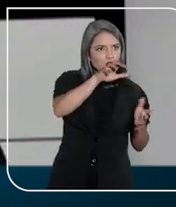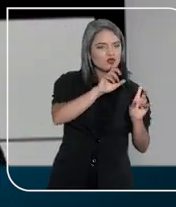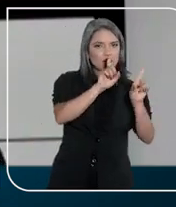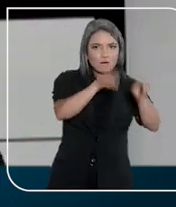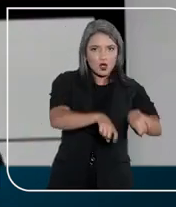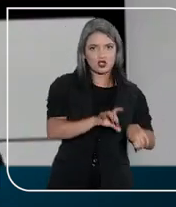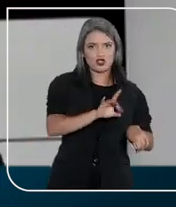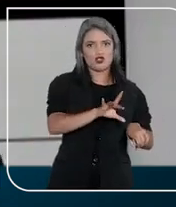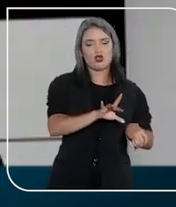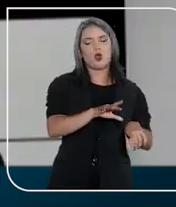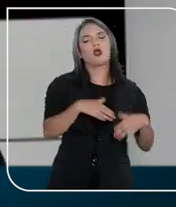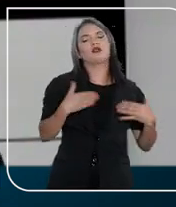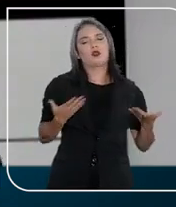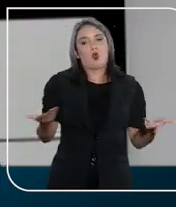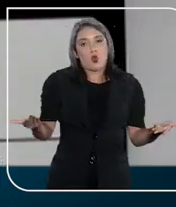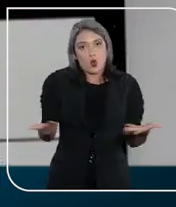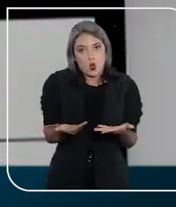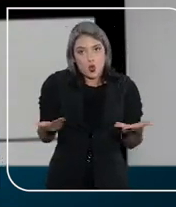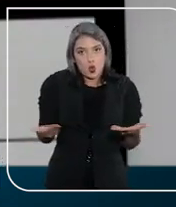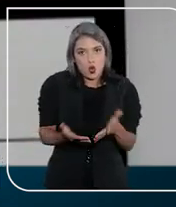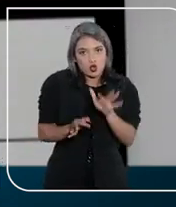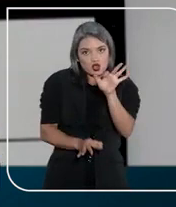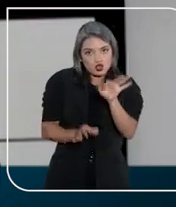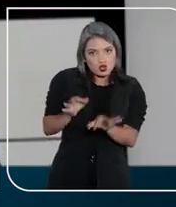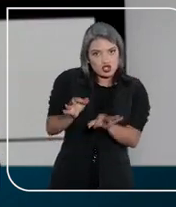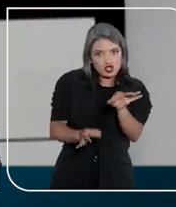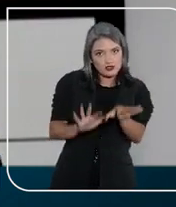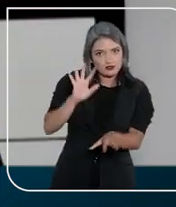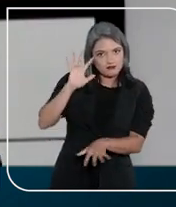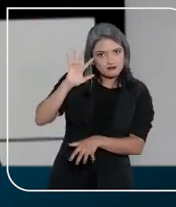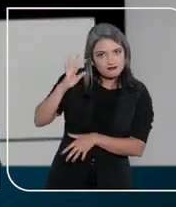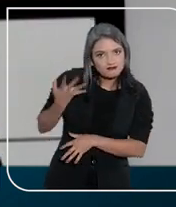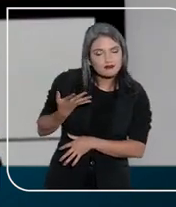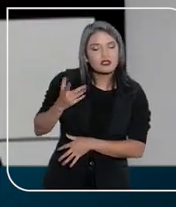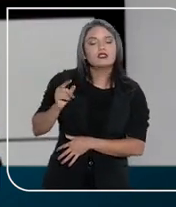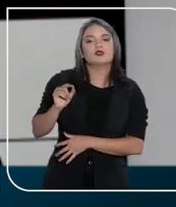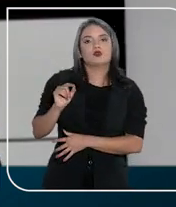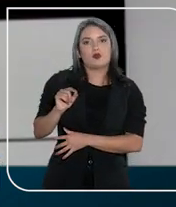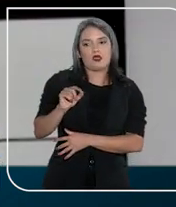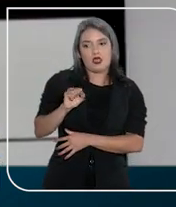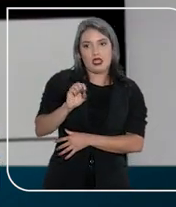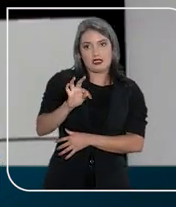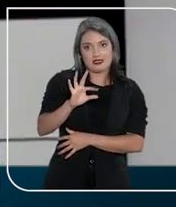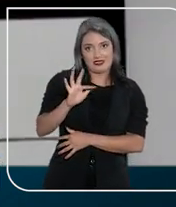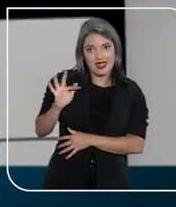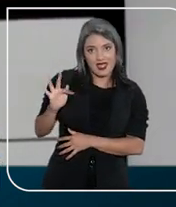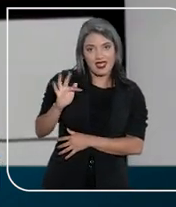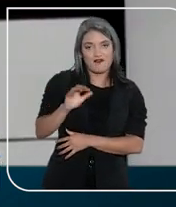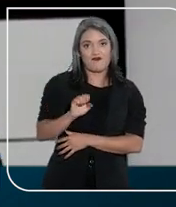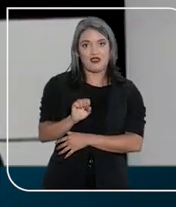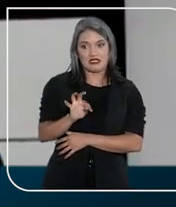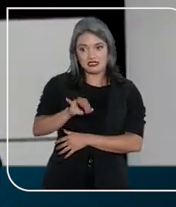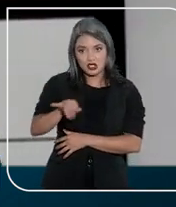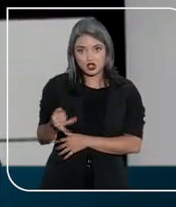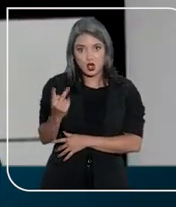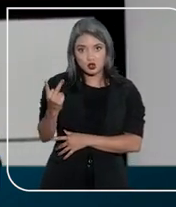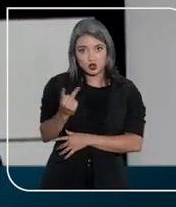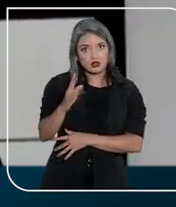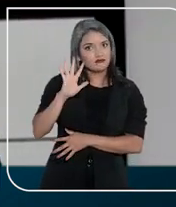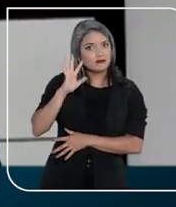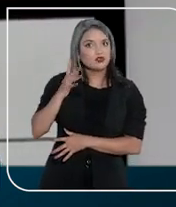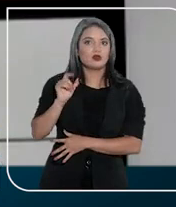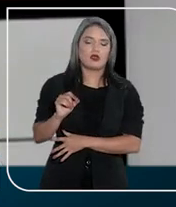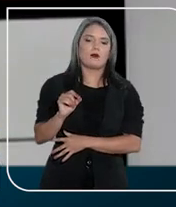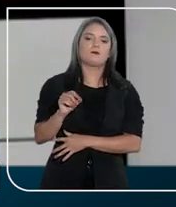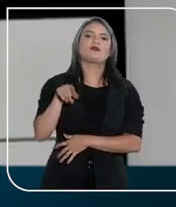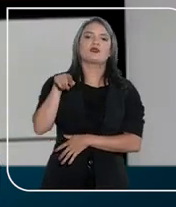a jurisprudência atual, isso é uma jurisprudência atual dos últimos anos, do Supremo e do STJ, tem entendido que esse